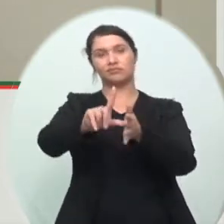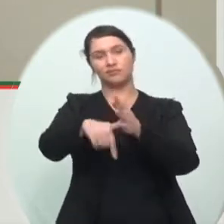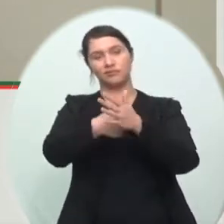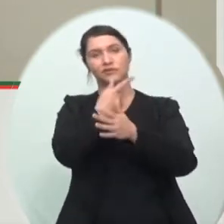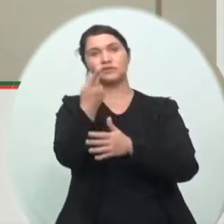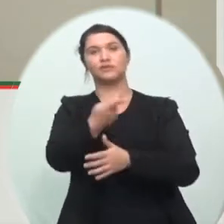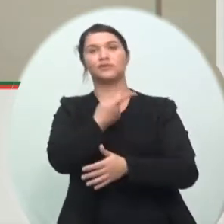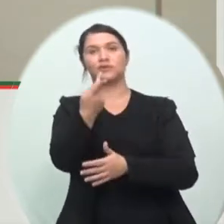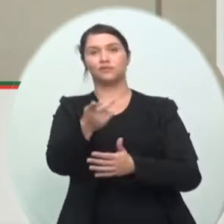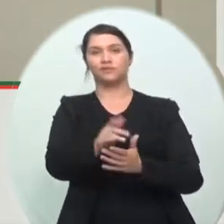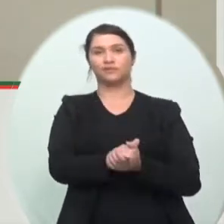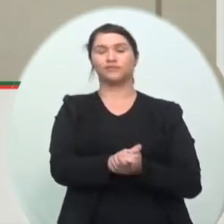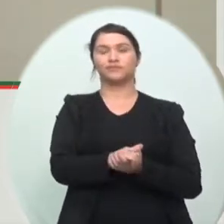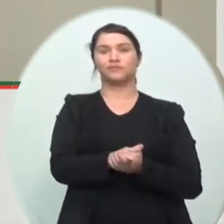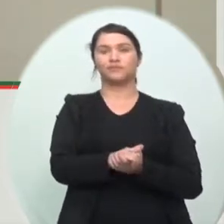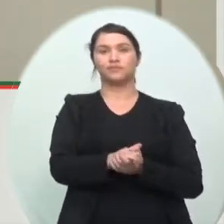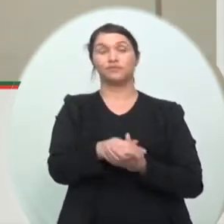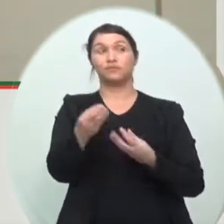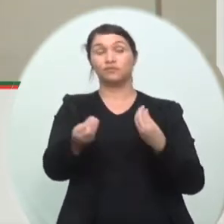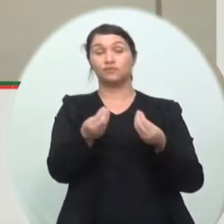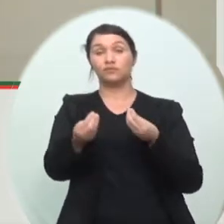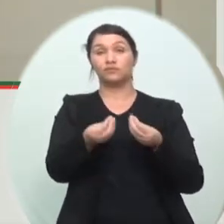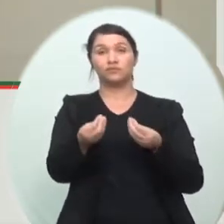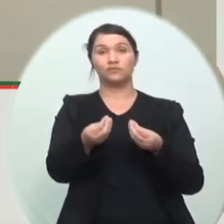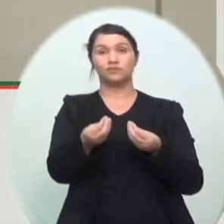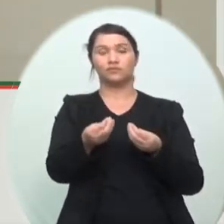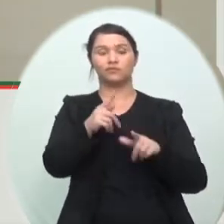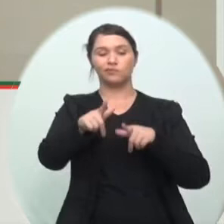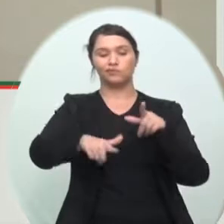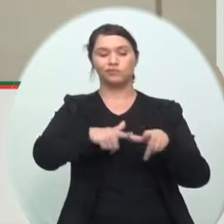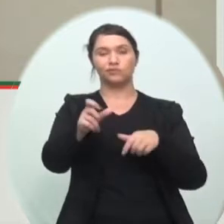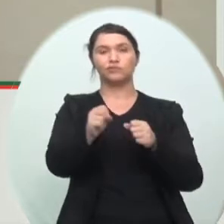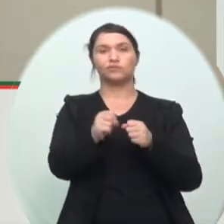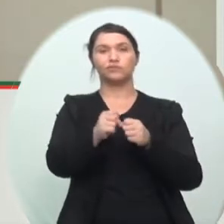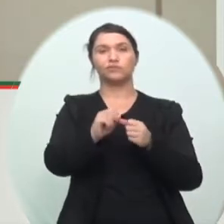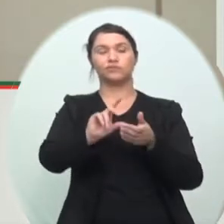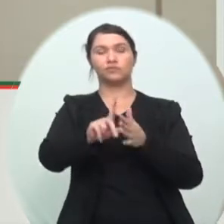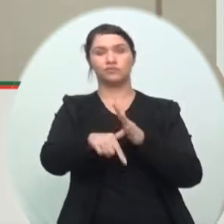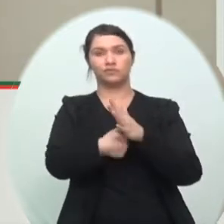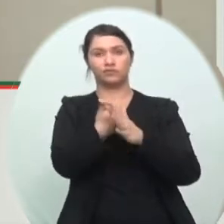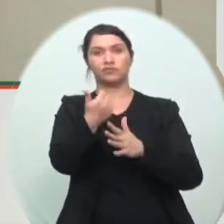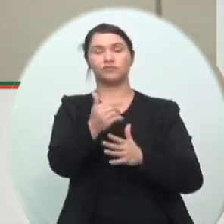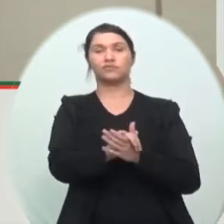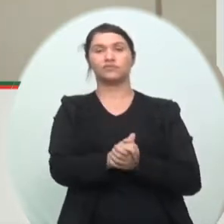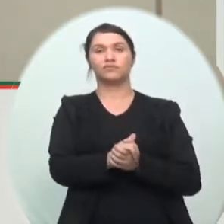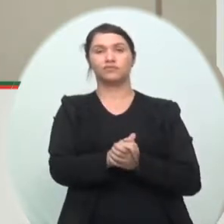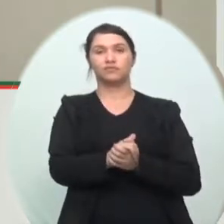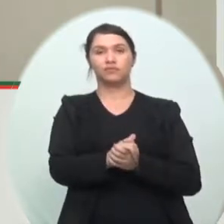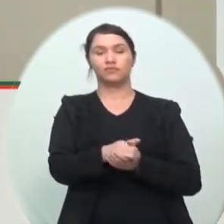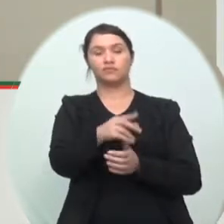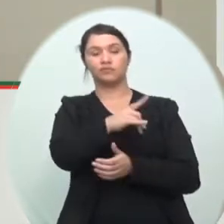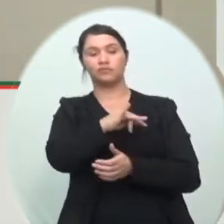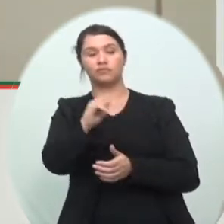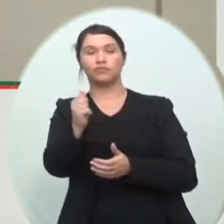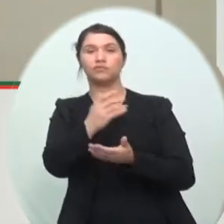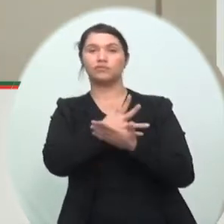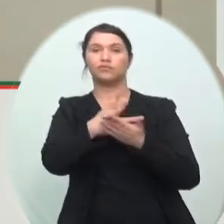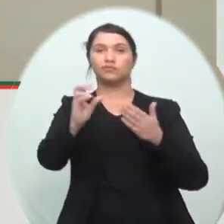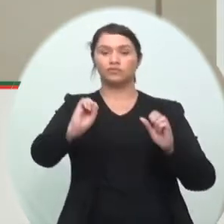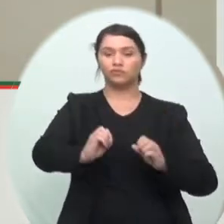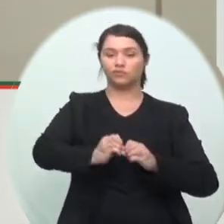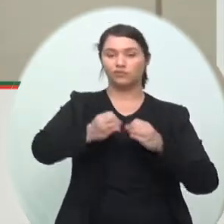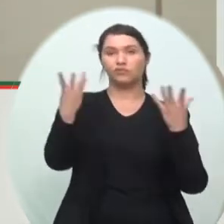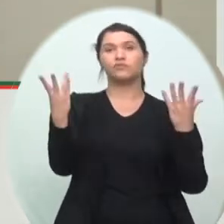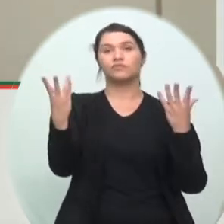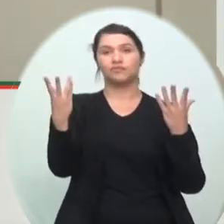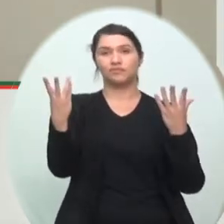das atitudes que foram tomadas mediante a essa inspiração, naquele dia onde foi feito esse evento, que